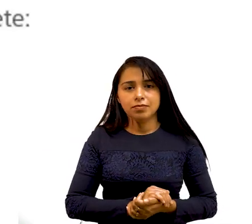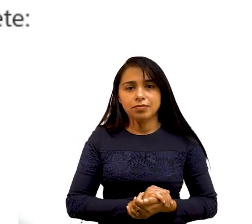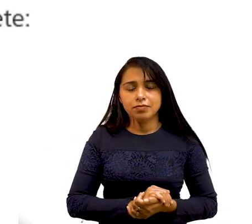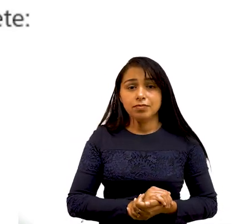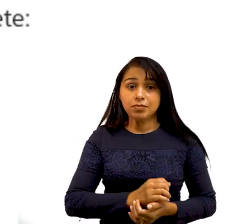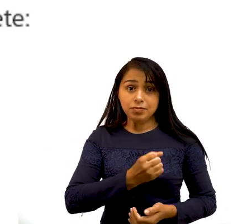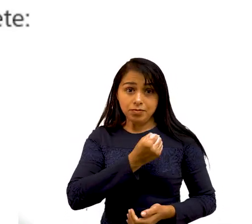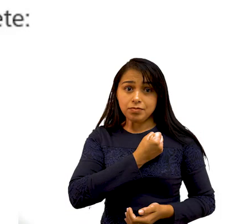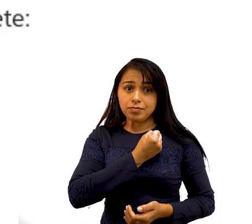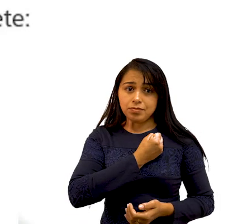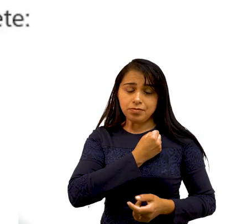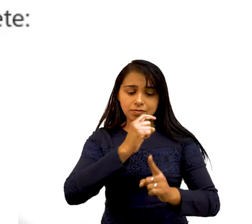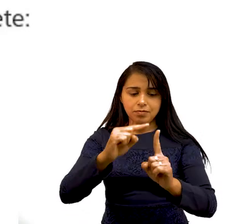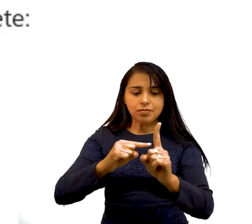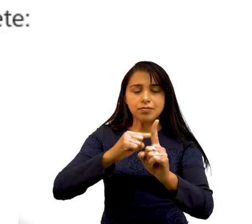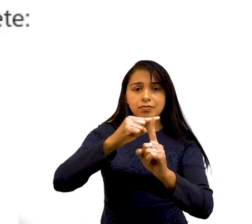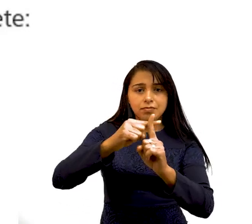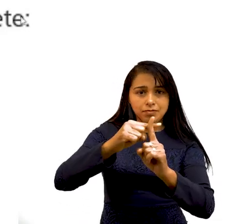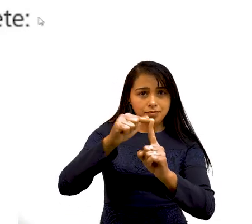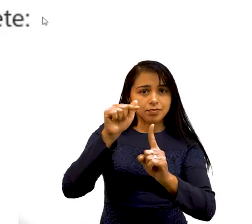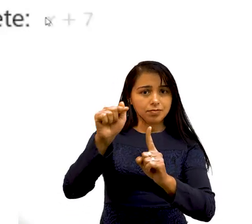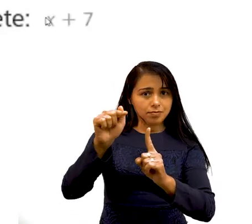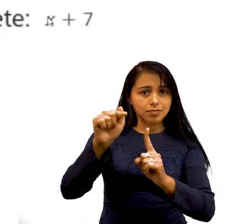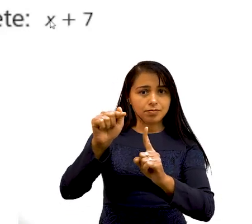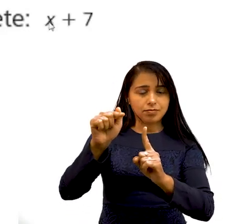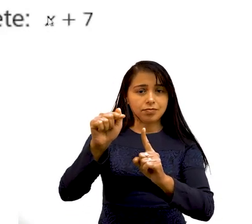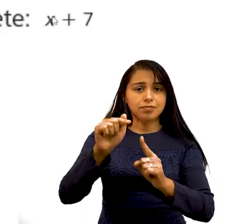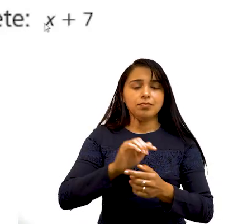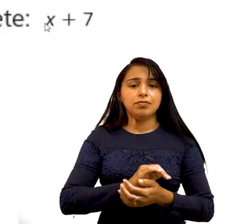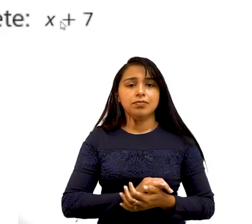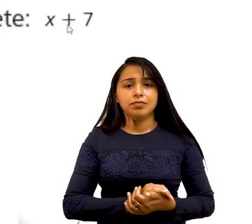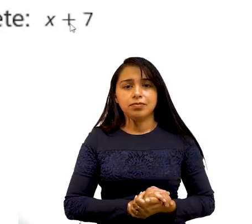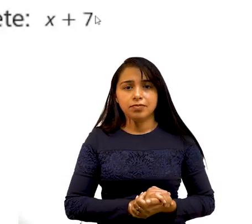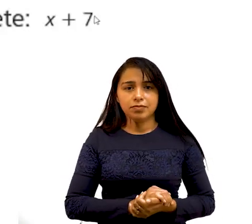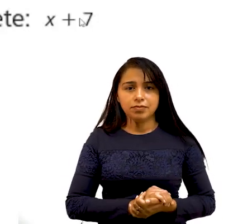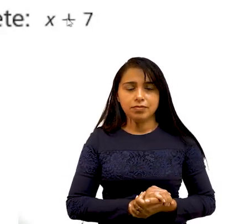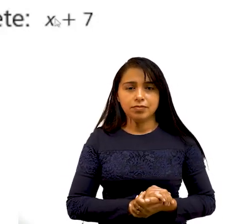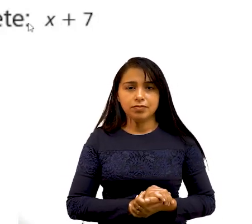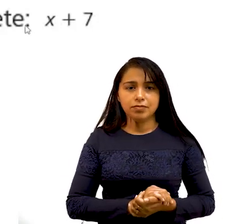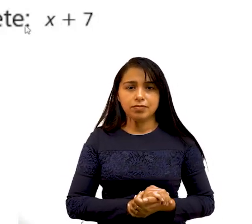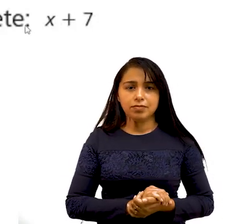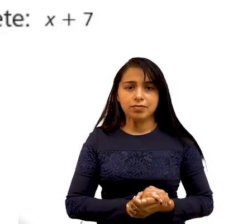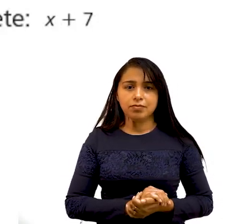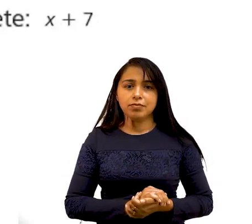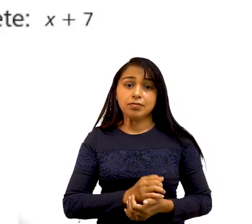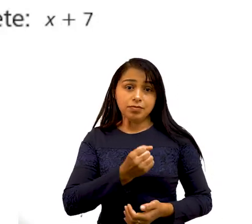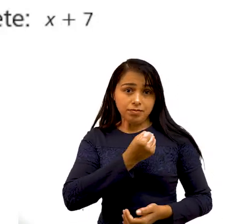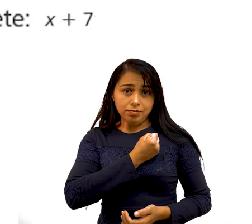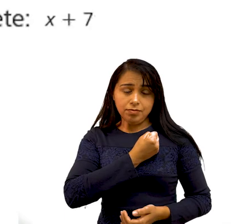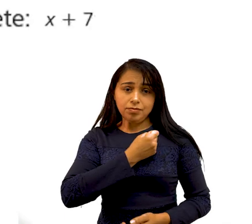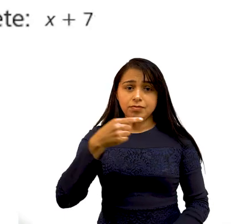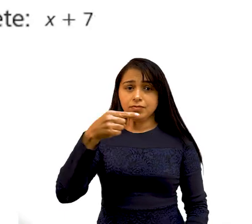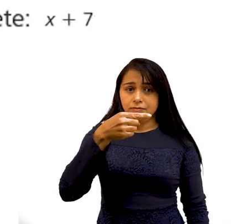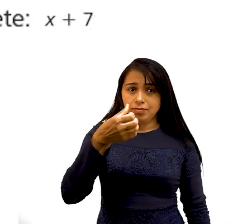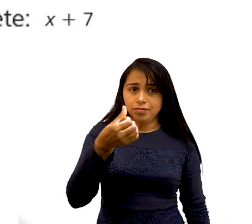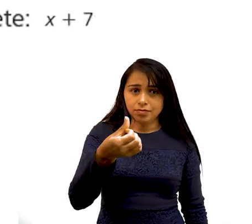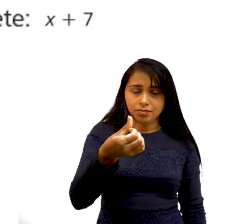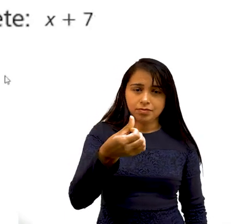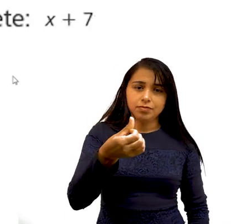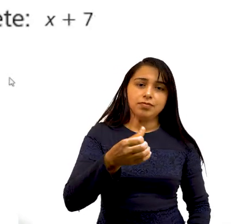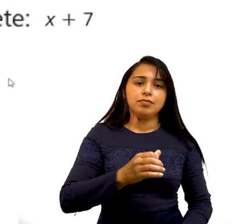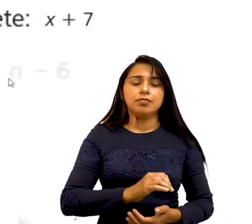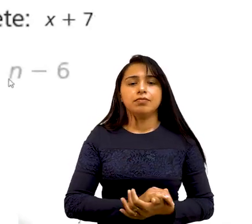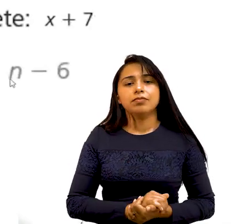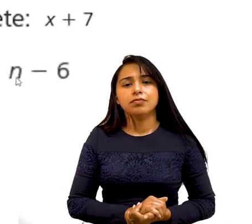número, certo número somado a 7, então, certo número somado a 7, um número